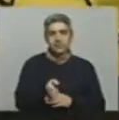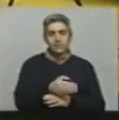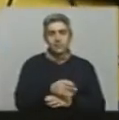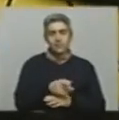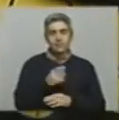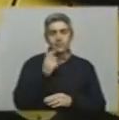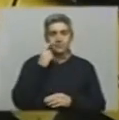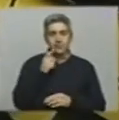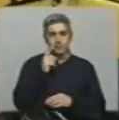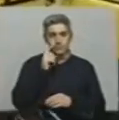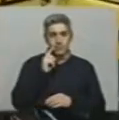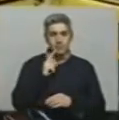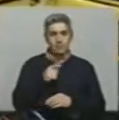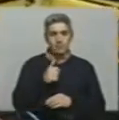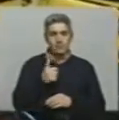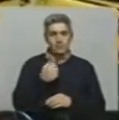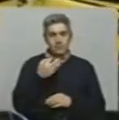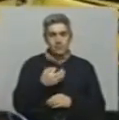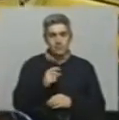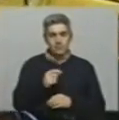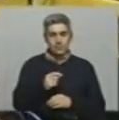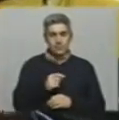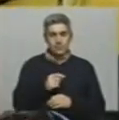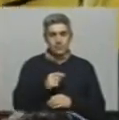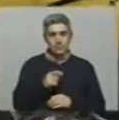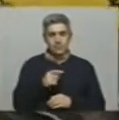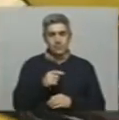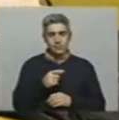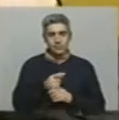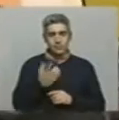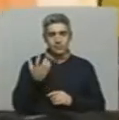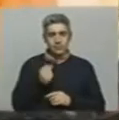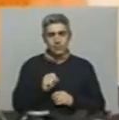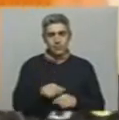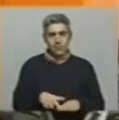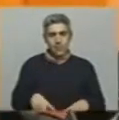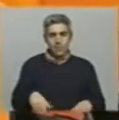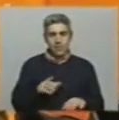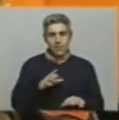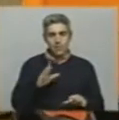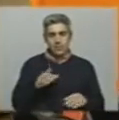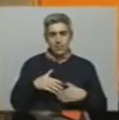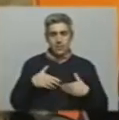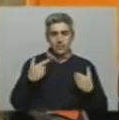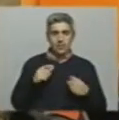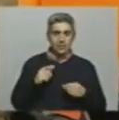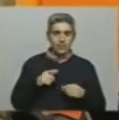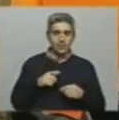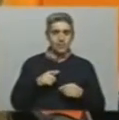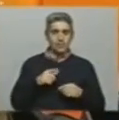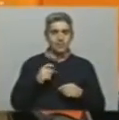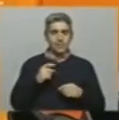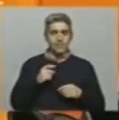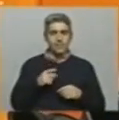bocado espalmada. É uma rapariga séria, não é? Porque traz as suas cuequinhas, não há cá um topless. Ela sopra aqui. Soltaste a fenda. Ah,